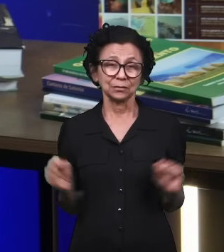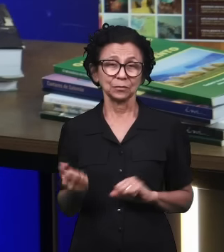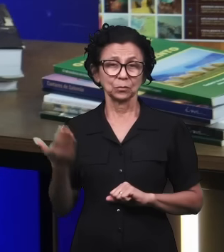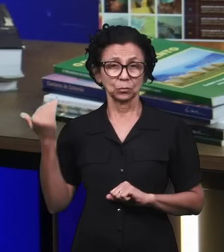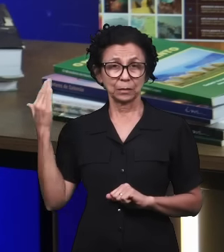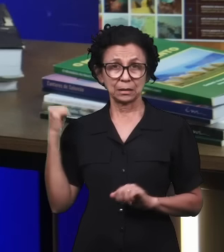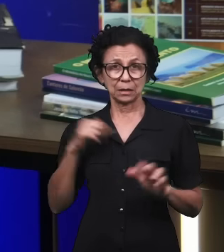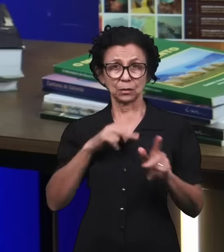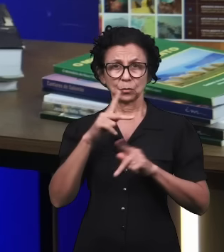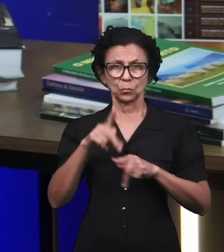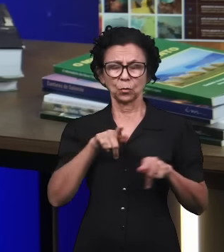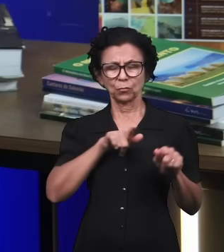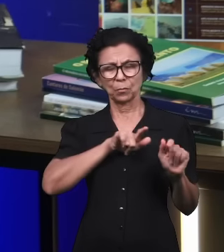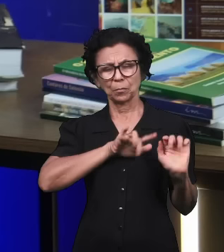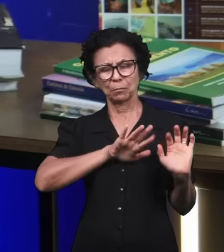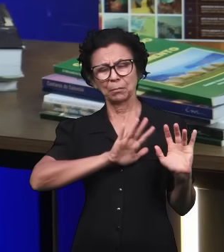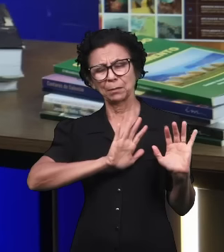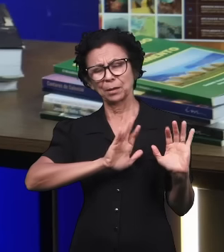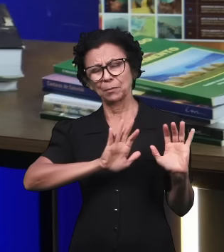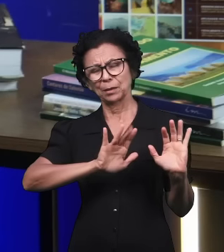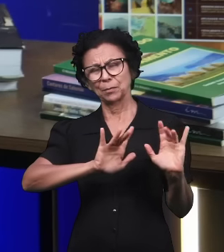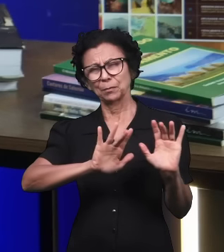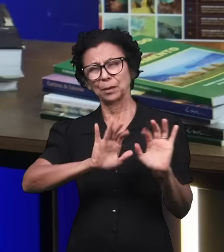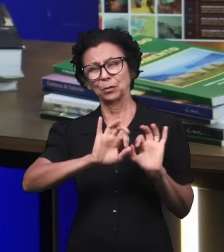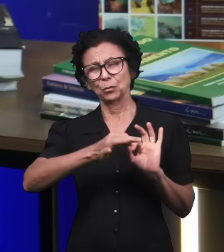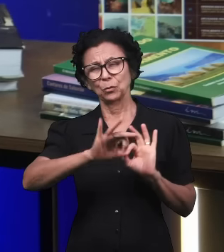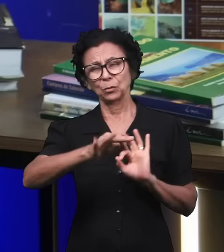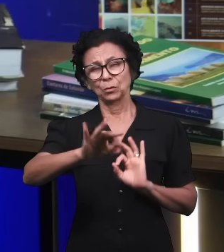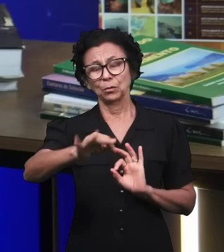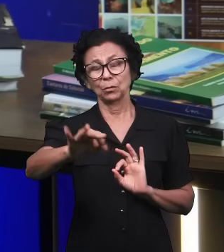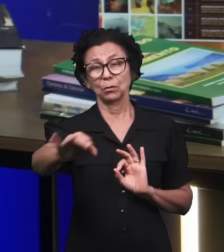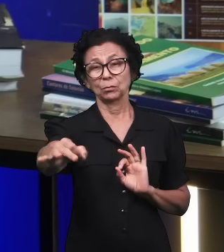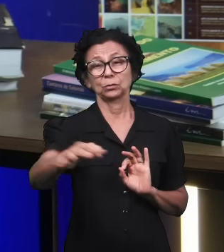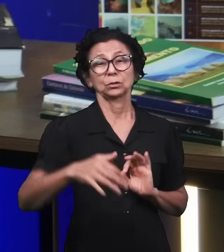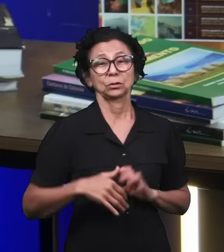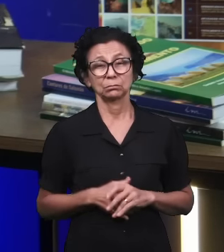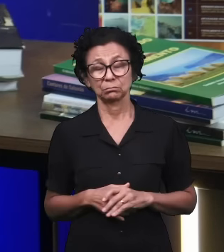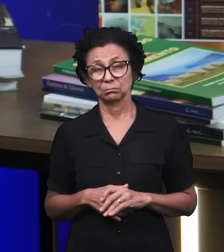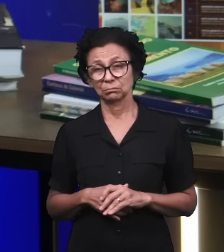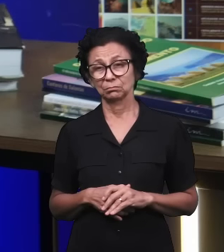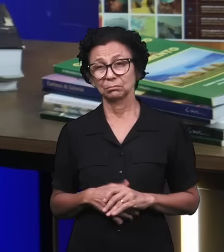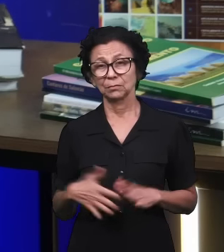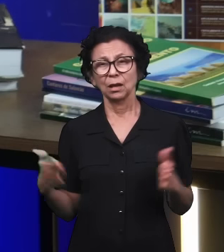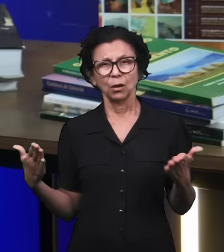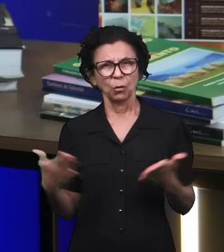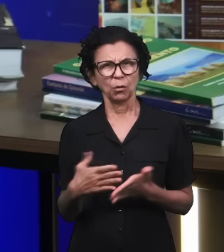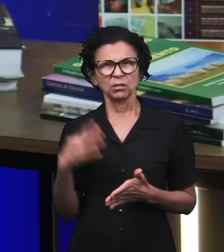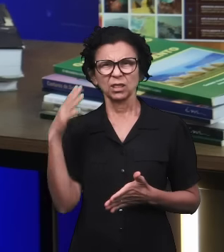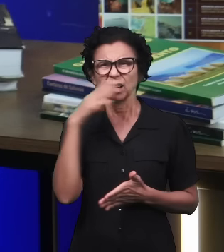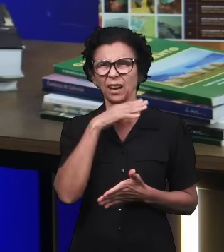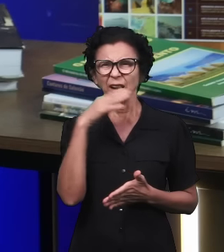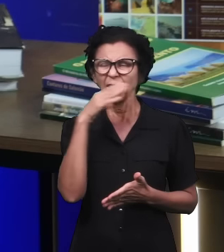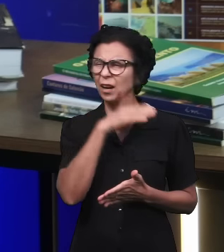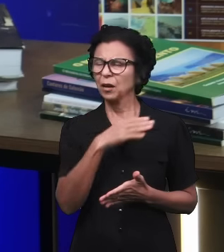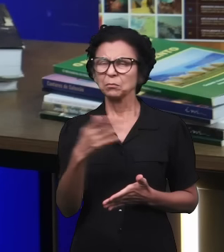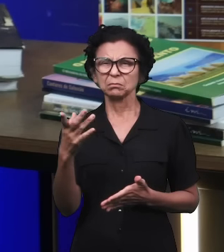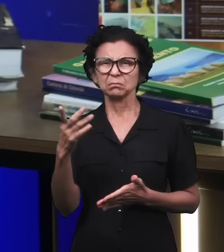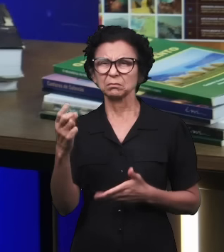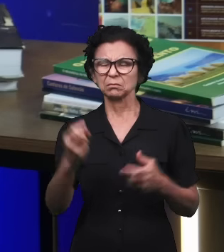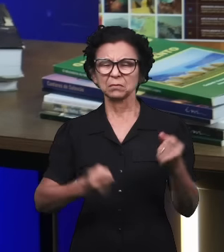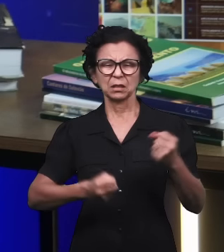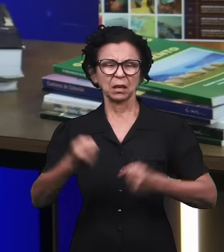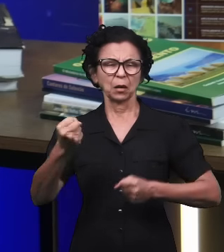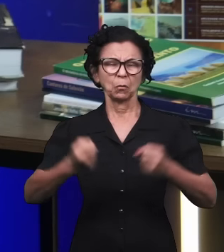15 quilômetros, 20 quilômetros, para nós hoje isso é muito rápido, É confortável, você pega um veículo ou uma condução,